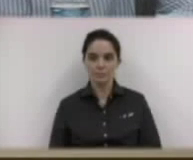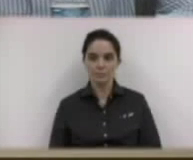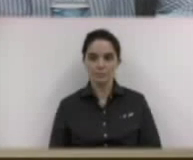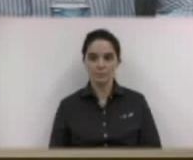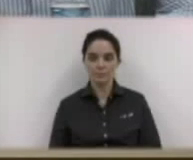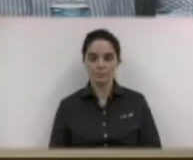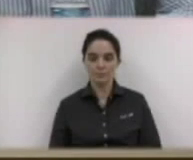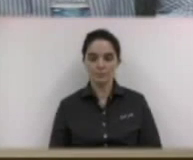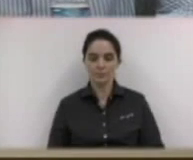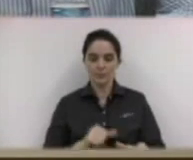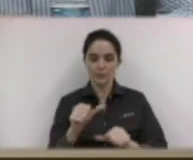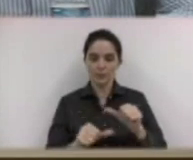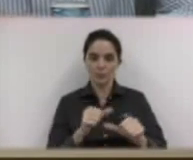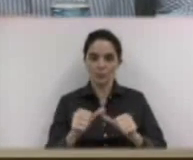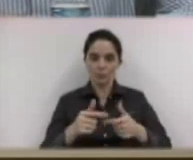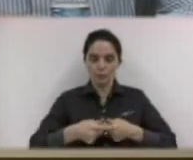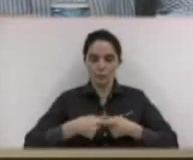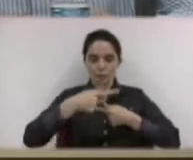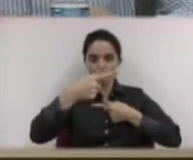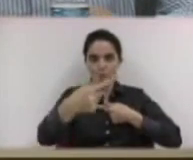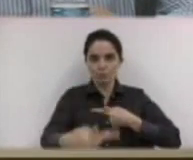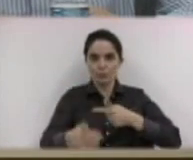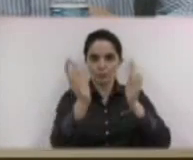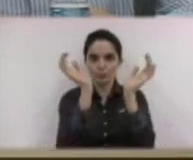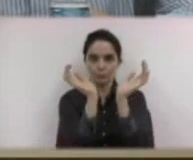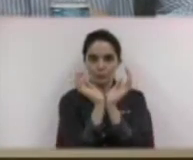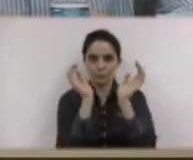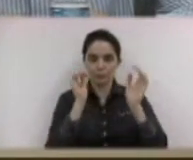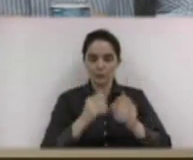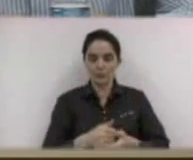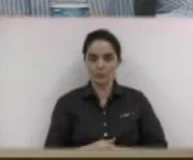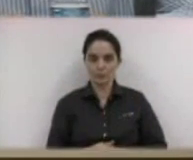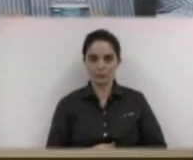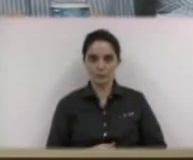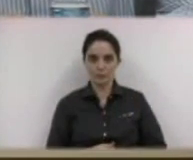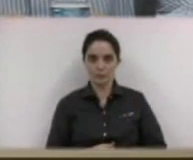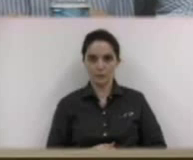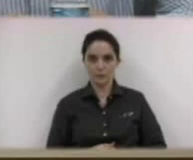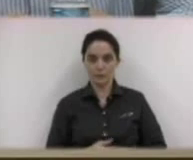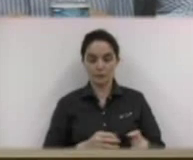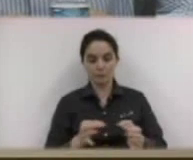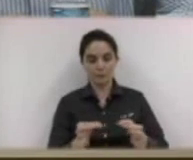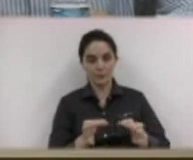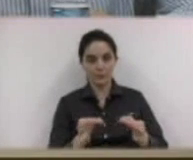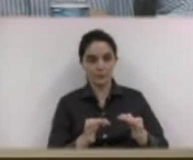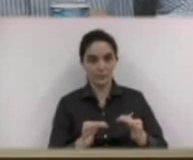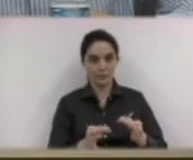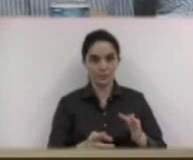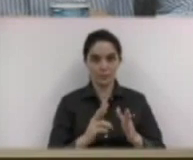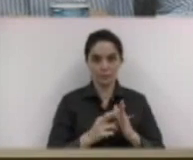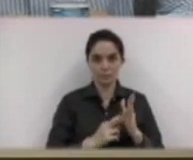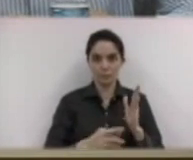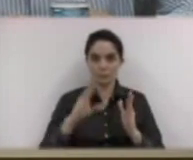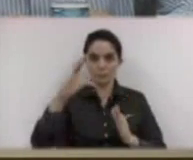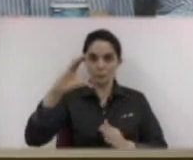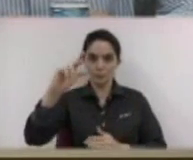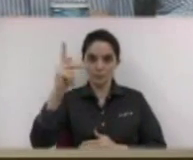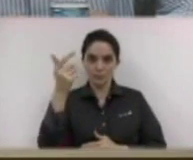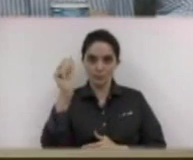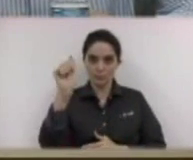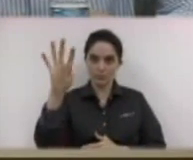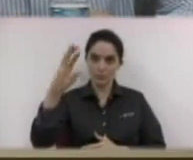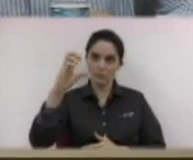e alterar o prazo da Comissão de Assuntos Relevantes para acompanhar as regularizações das chácaras, conforme a